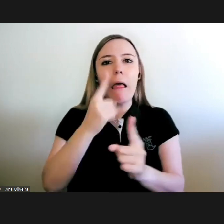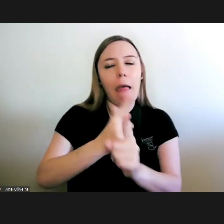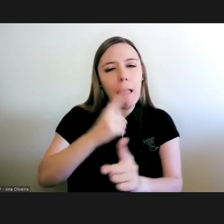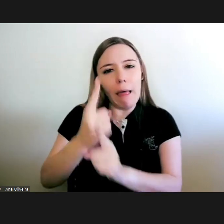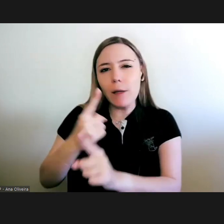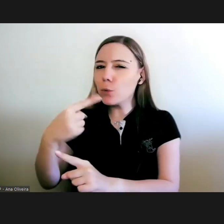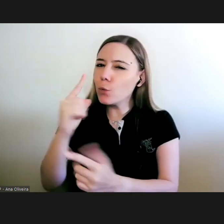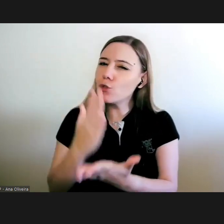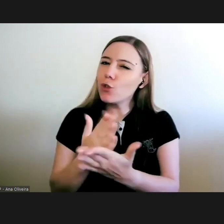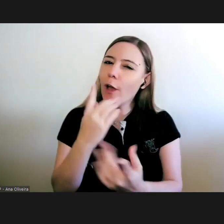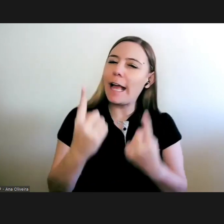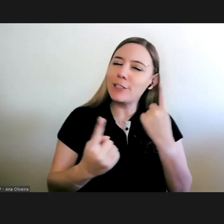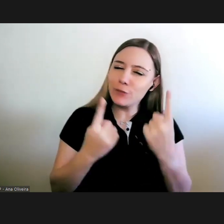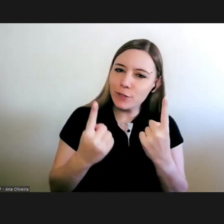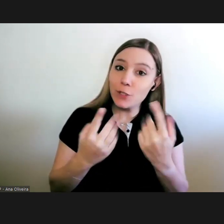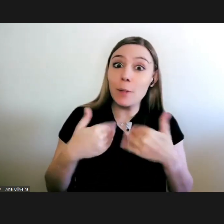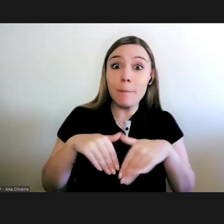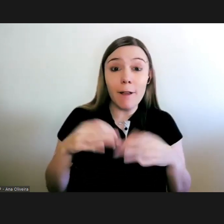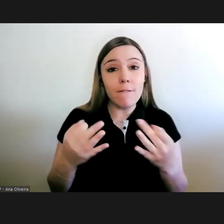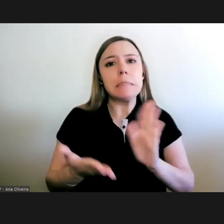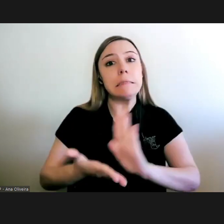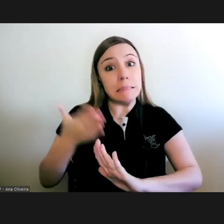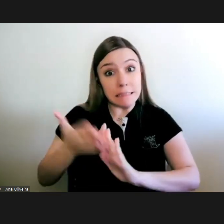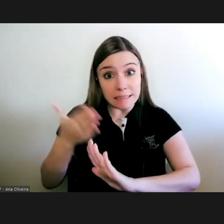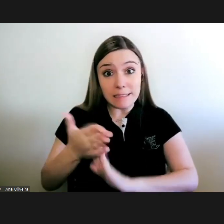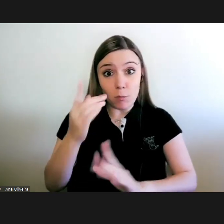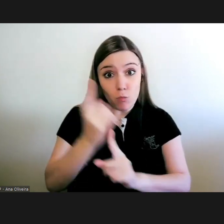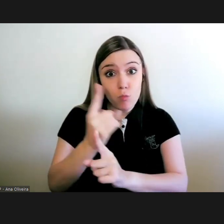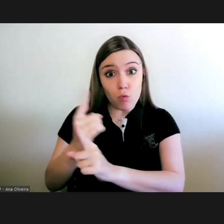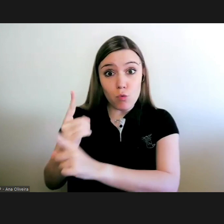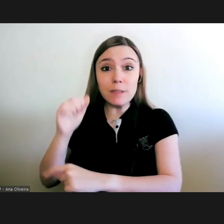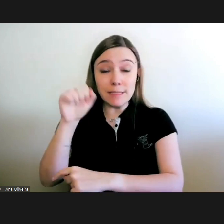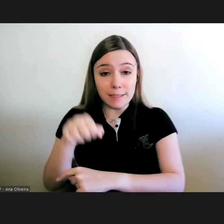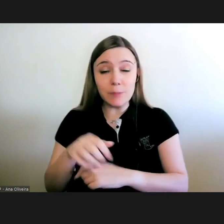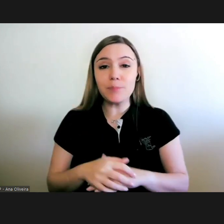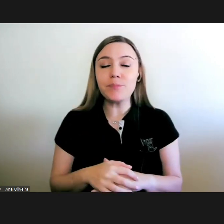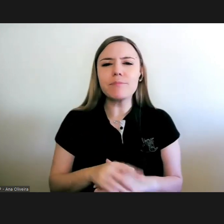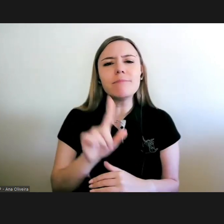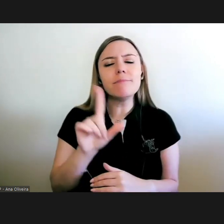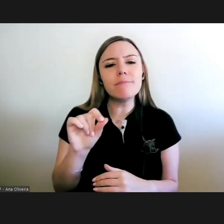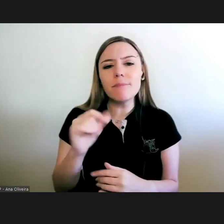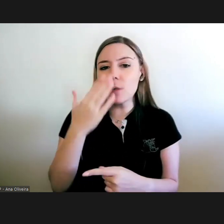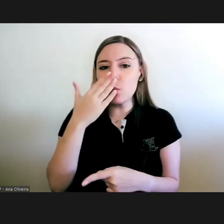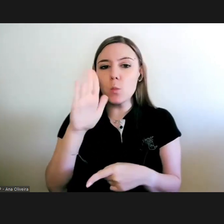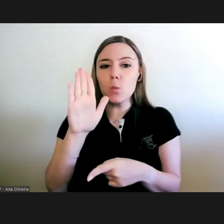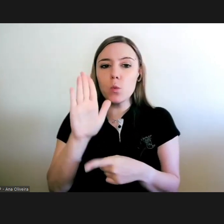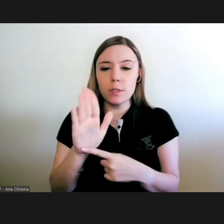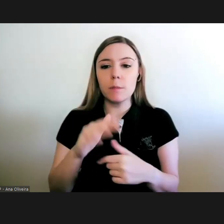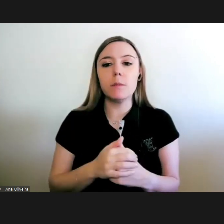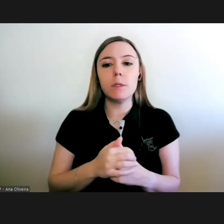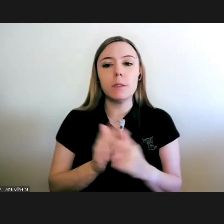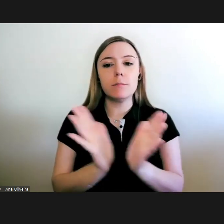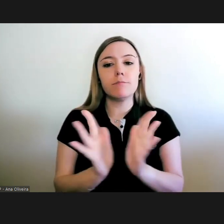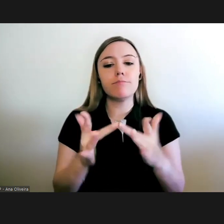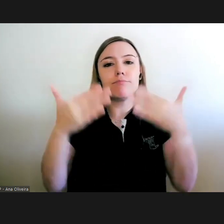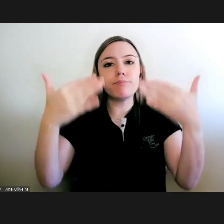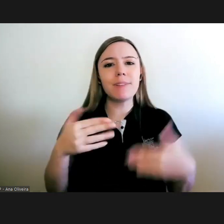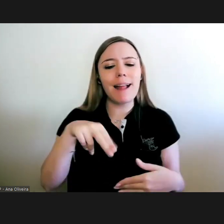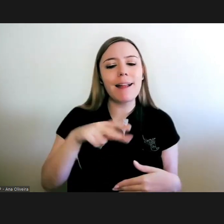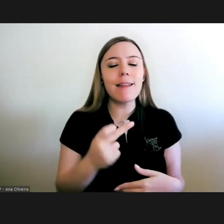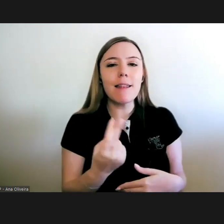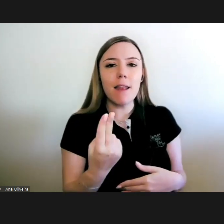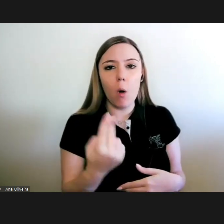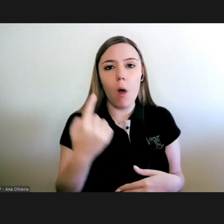sistemática quanto é urgente fazê-lo. Temos também, por exemplo, na plataforma Now, outro